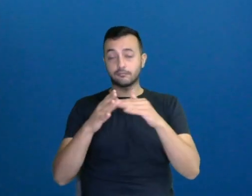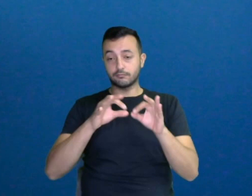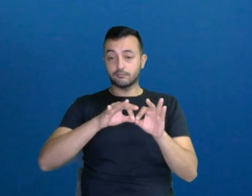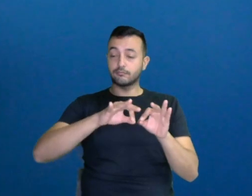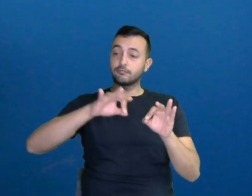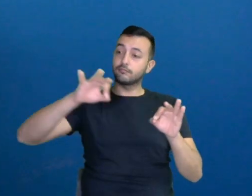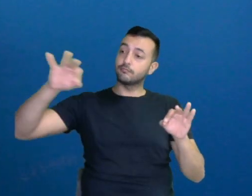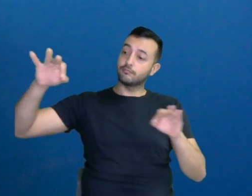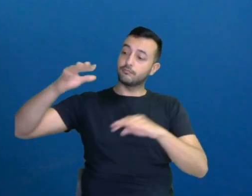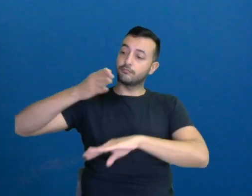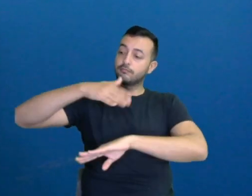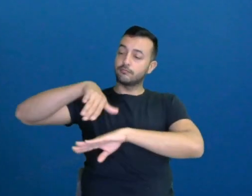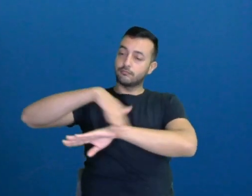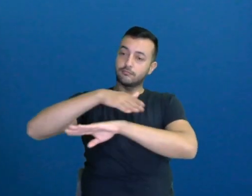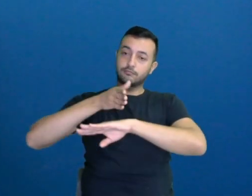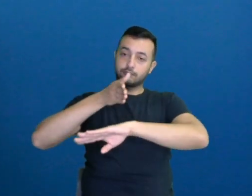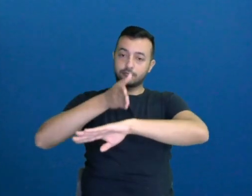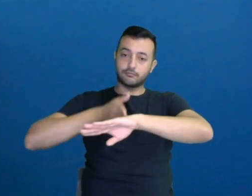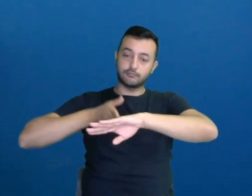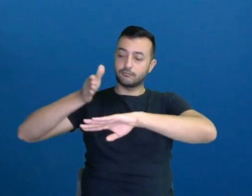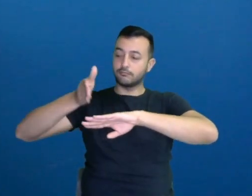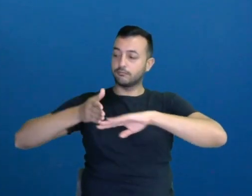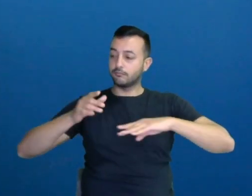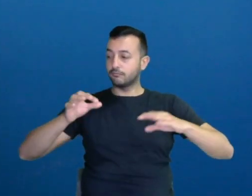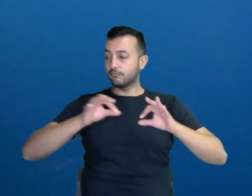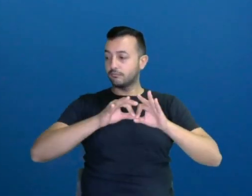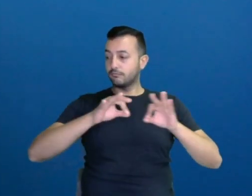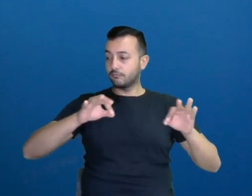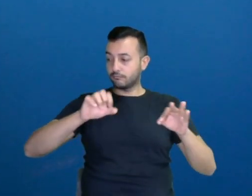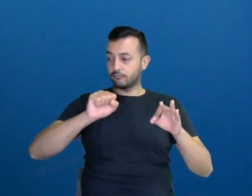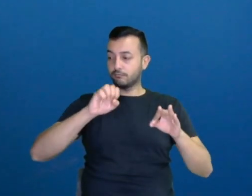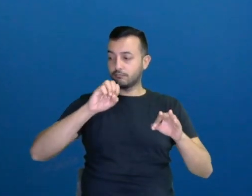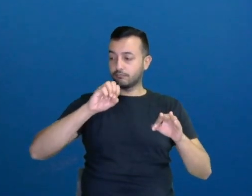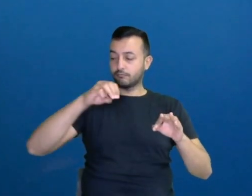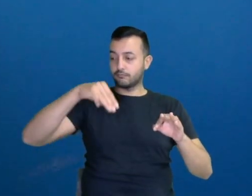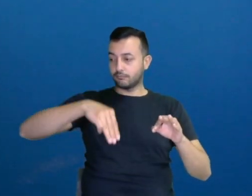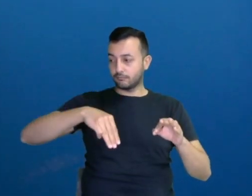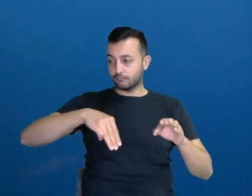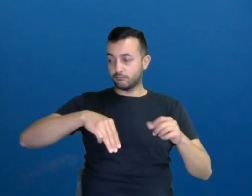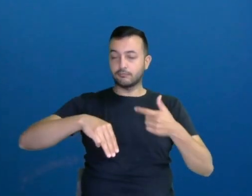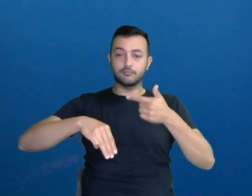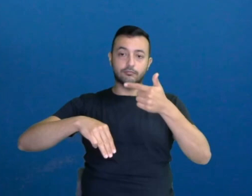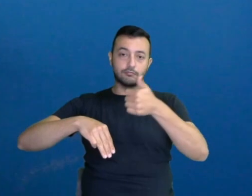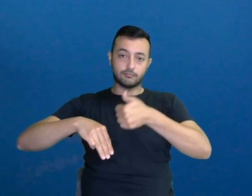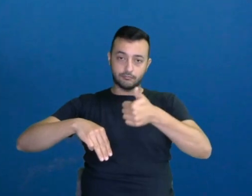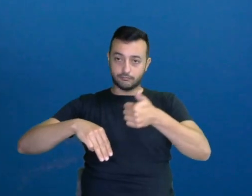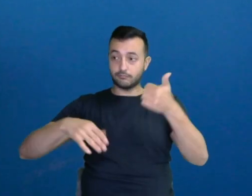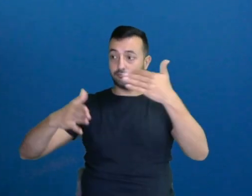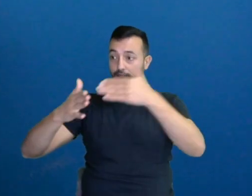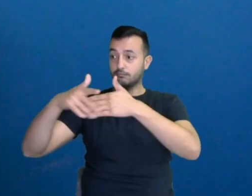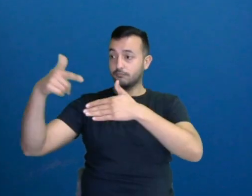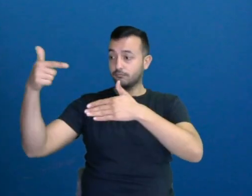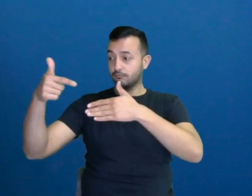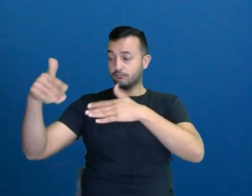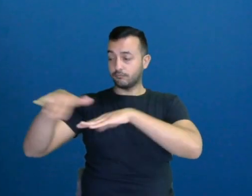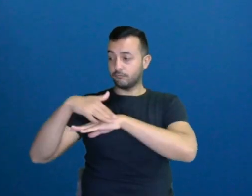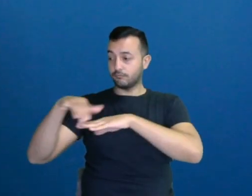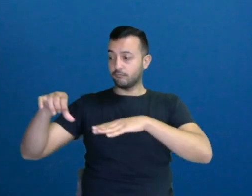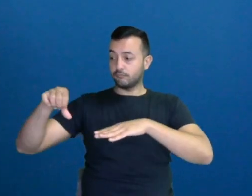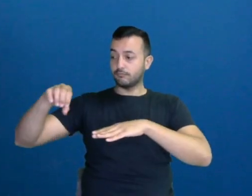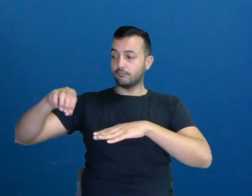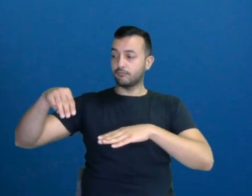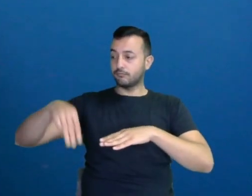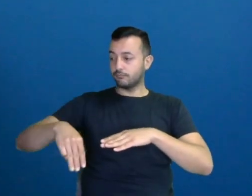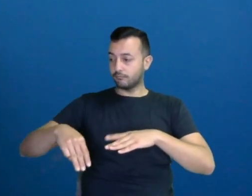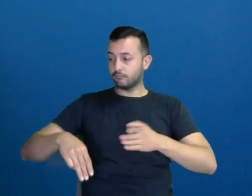dessas ruas, tá bom? Então, daqui para cá tem 80 metros, dessa primeira rua até a segunda, 90 metros. E na